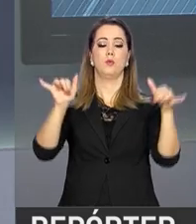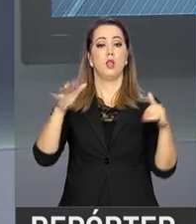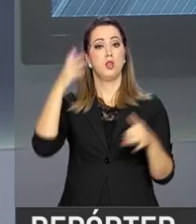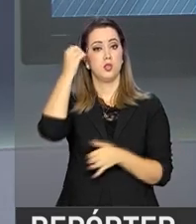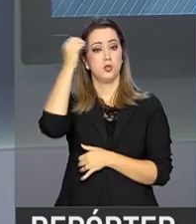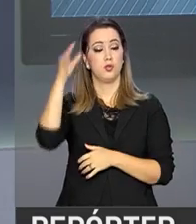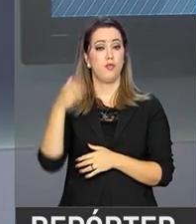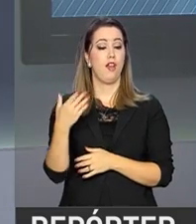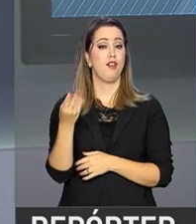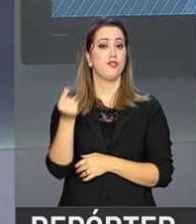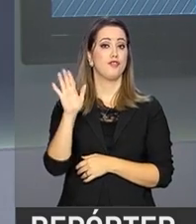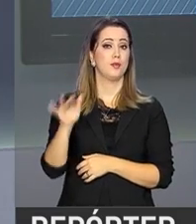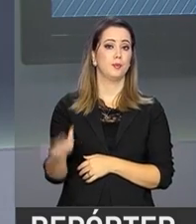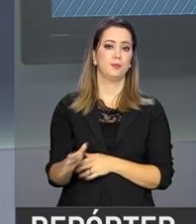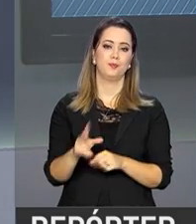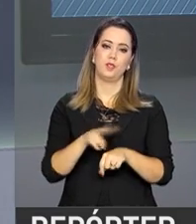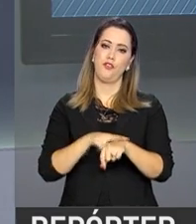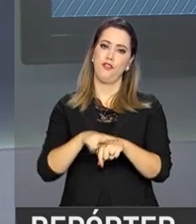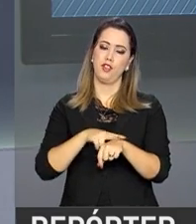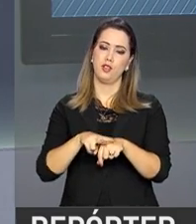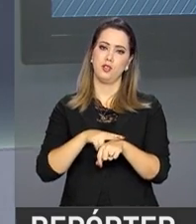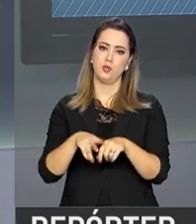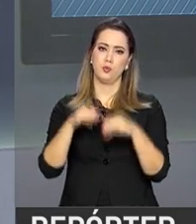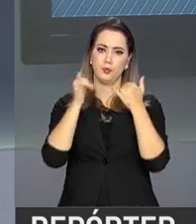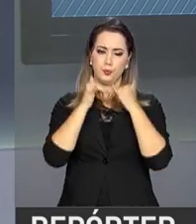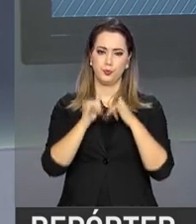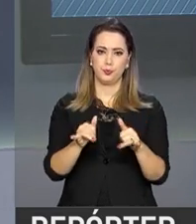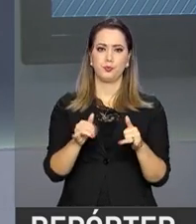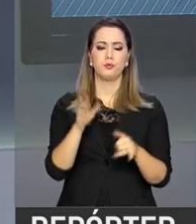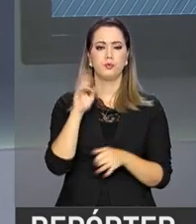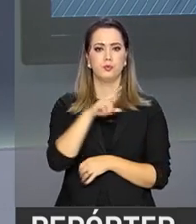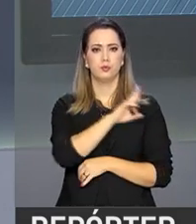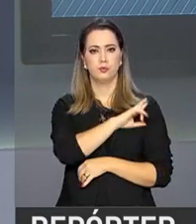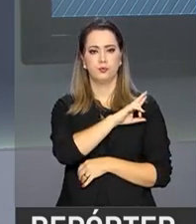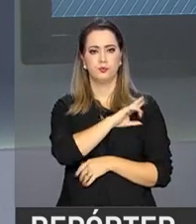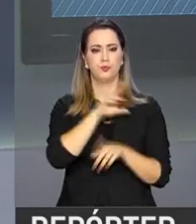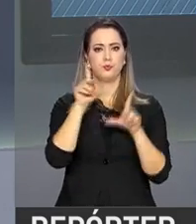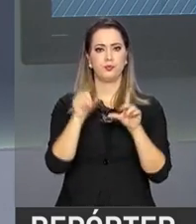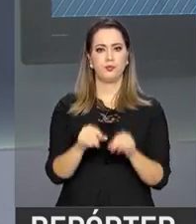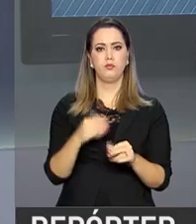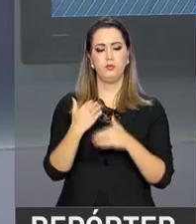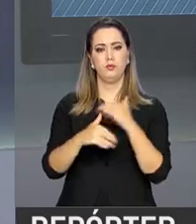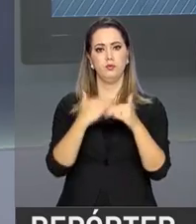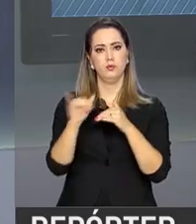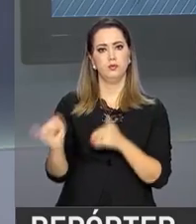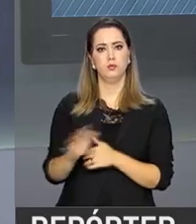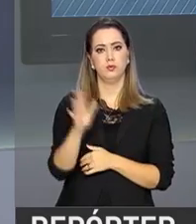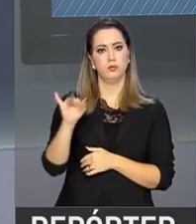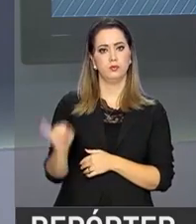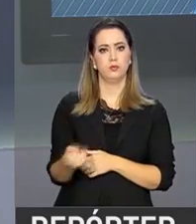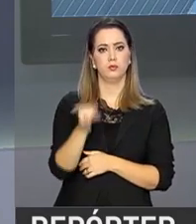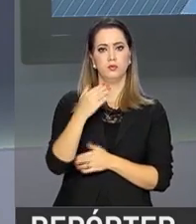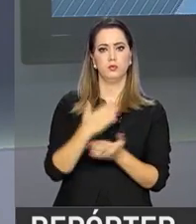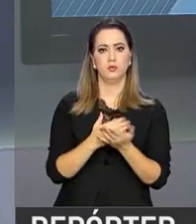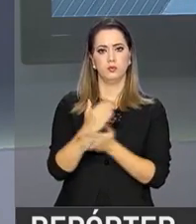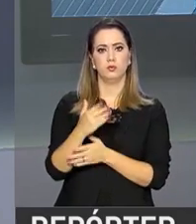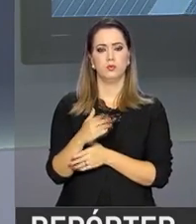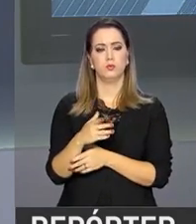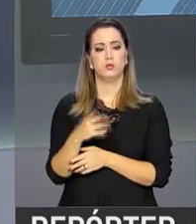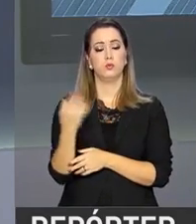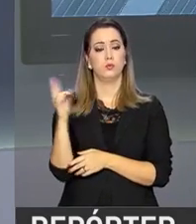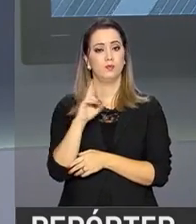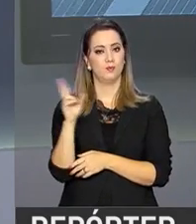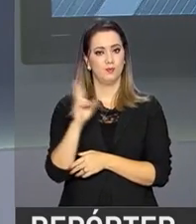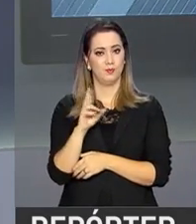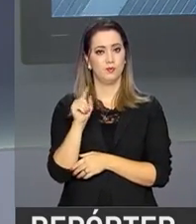ea bandeira verde na conta de energia elétrica foram responsáveis pelo menor crescimento da inflação em janeiro desde o início do plano